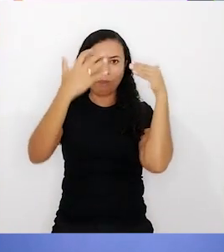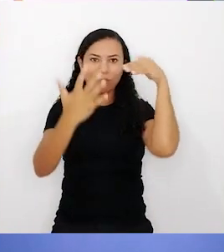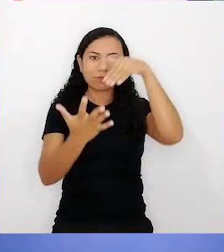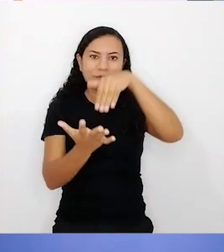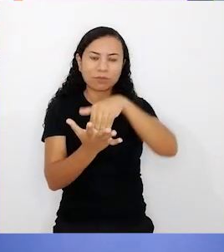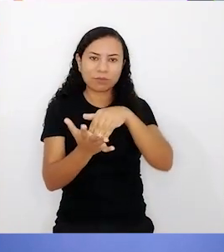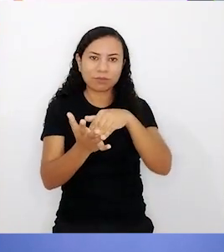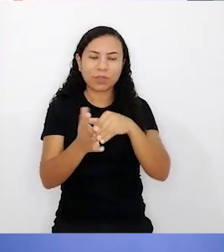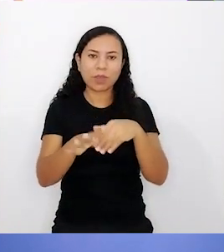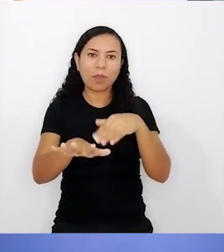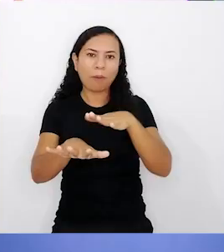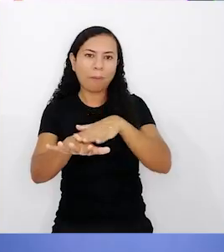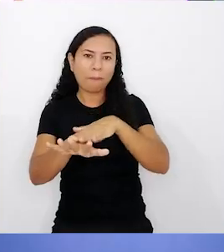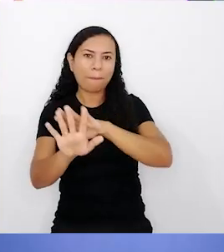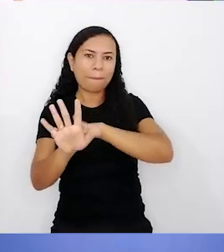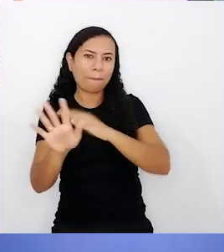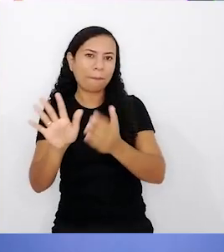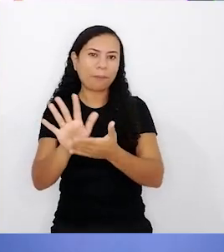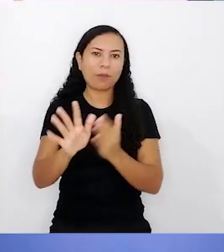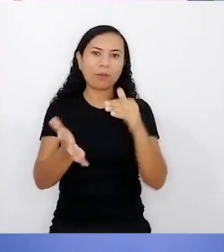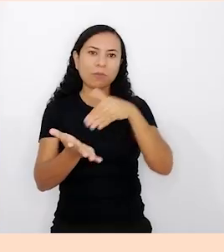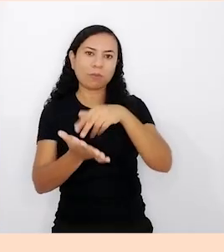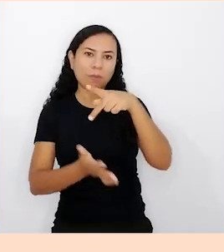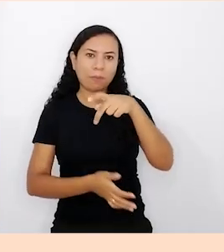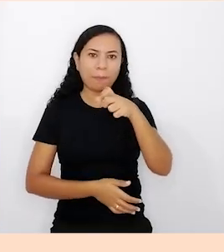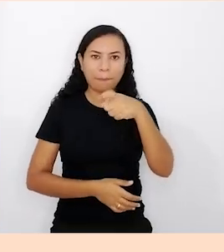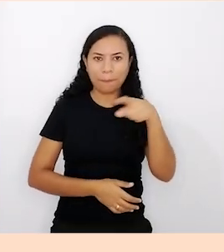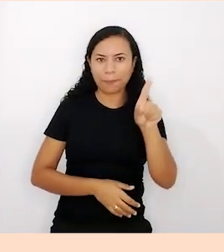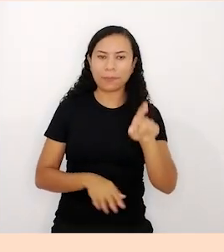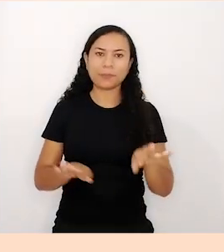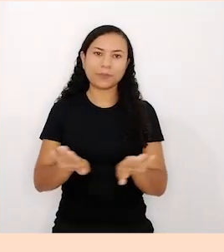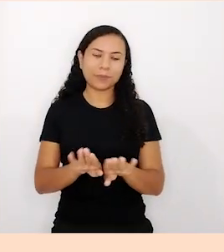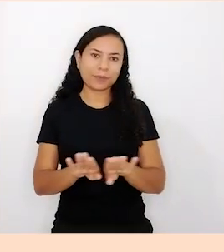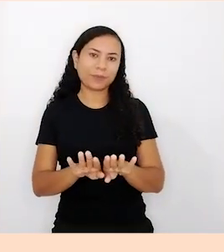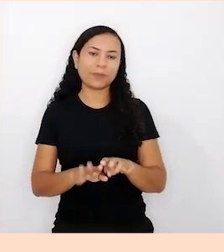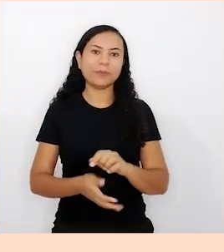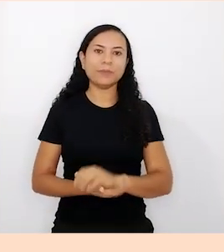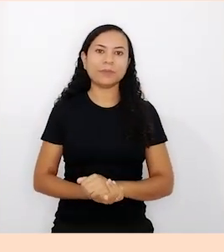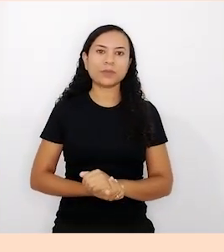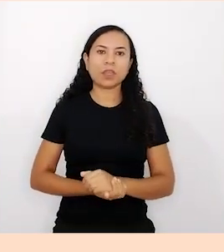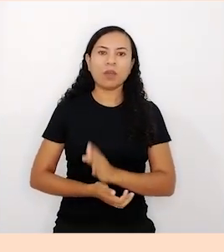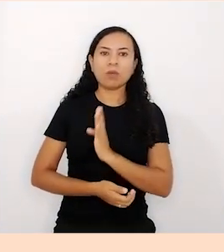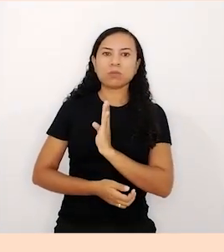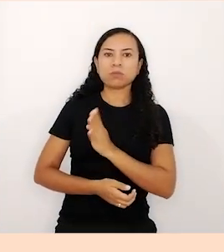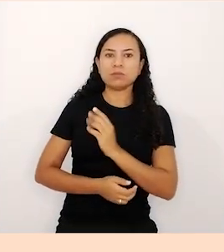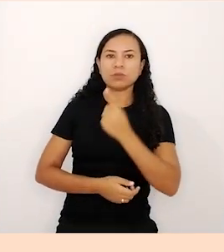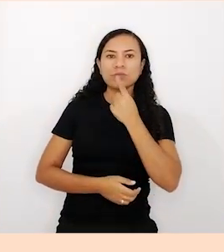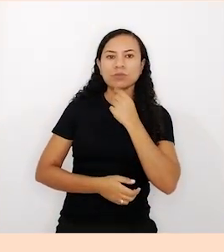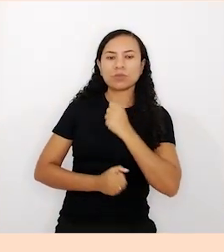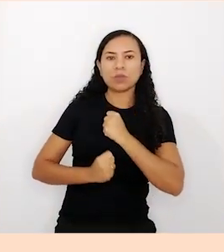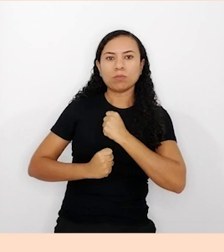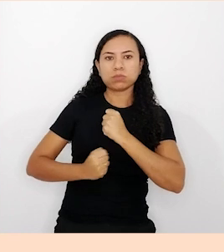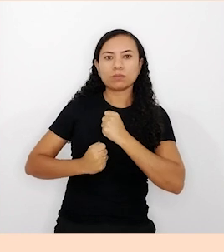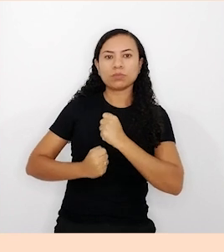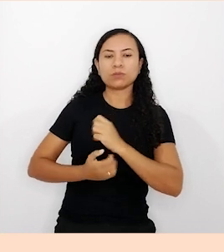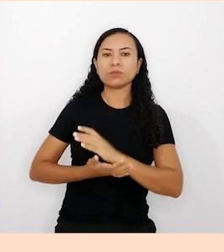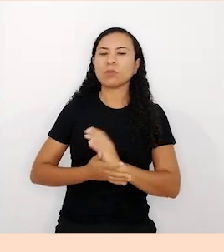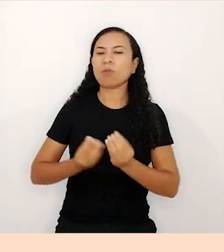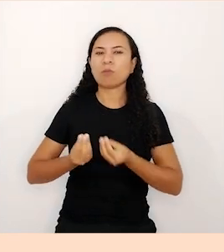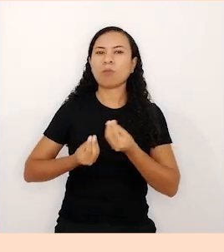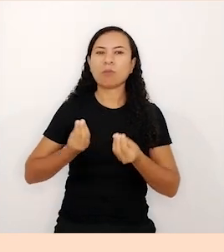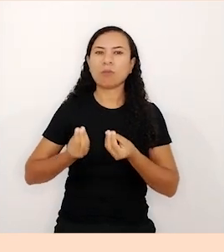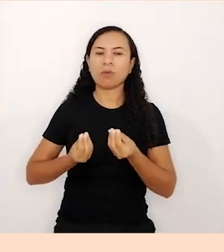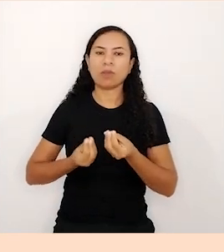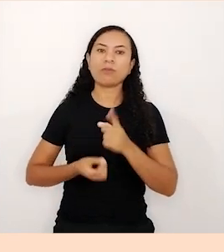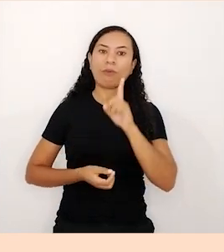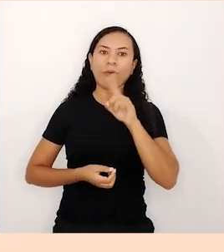órgãos periféricos, mãos e pés. Bombeados, o sangue, no caso, é bombeado por um